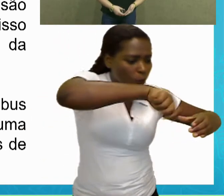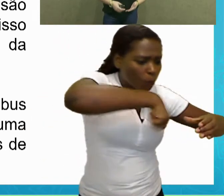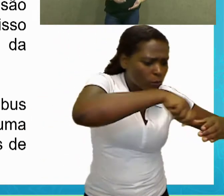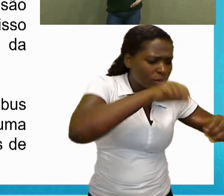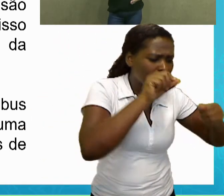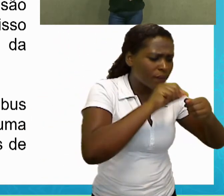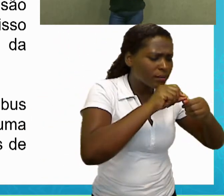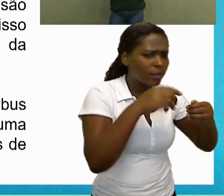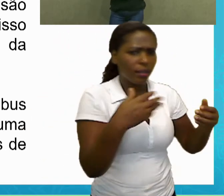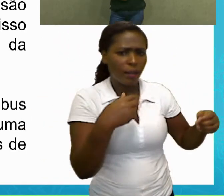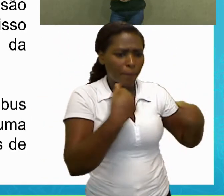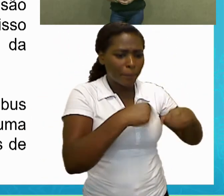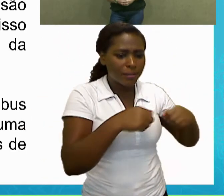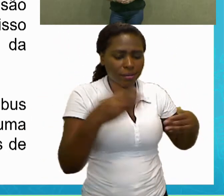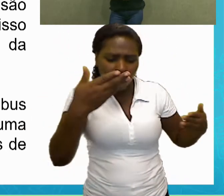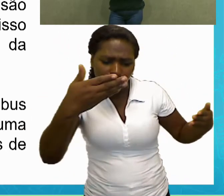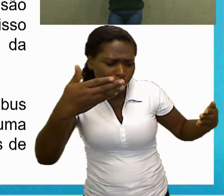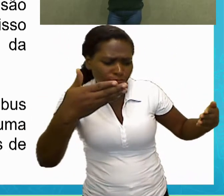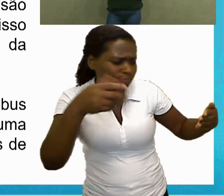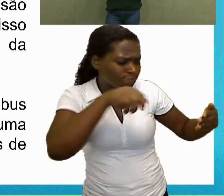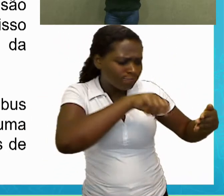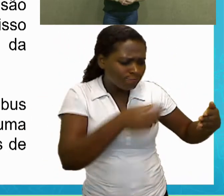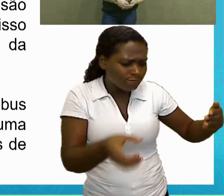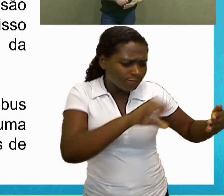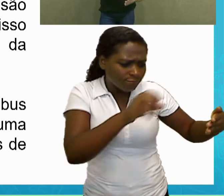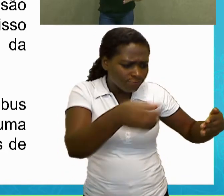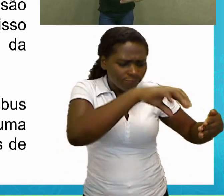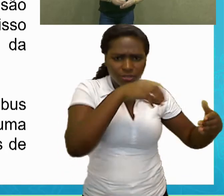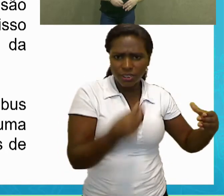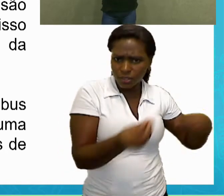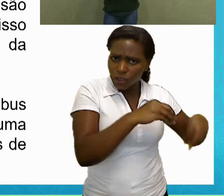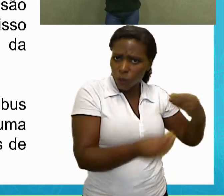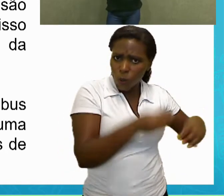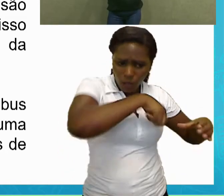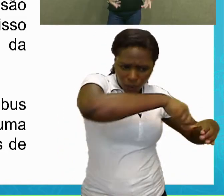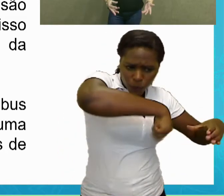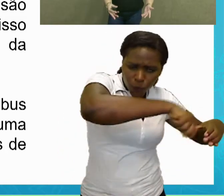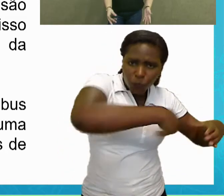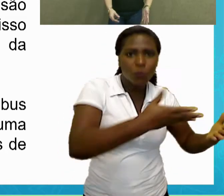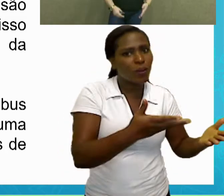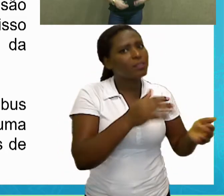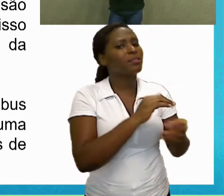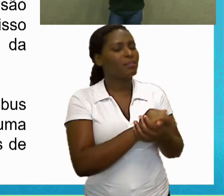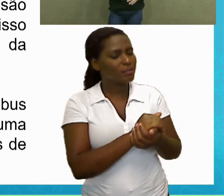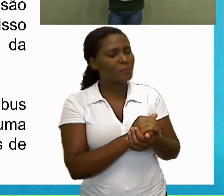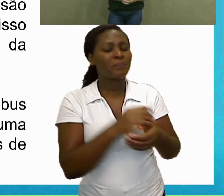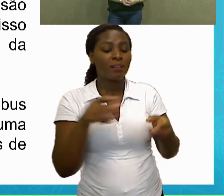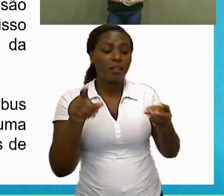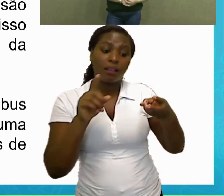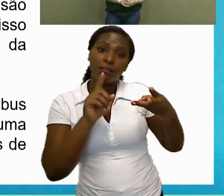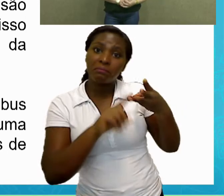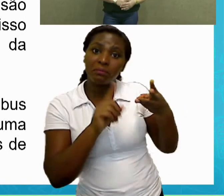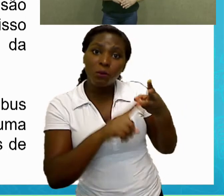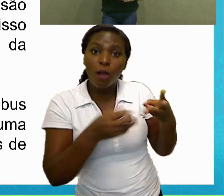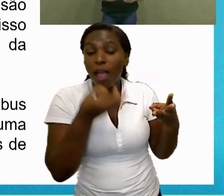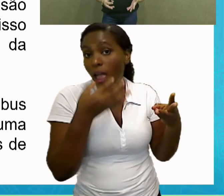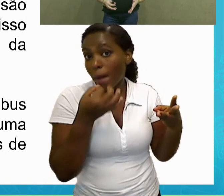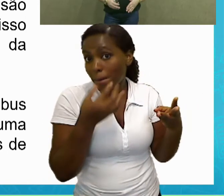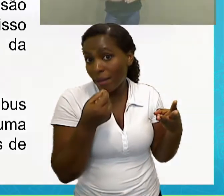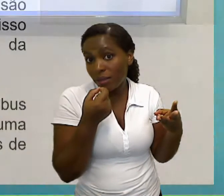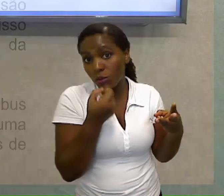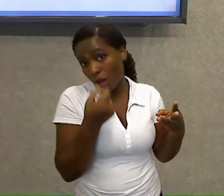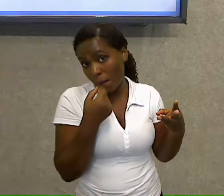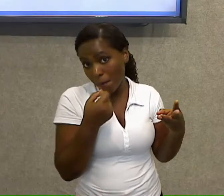preparo. Um remédio para ler na bula direitinho, se informar melhor daquilo que você vai tomar.